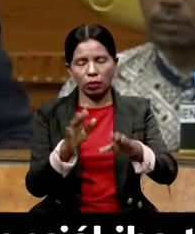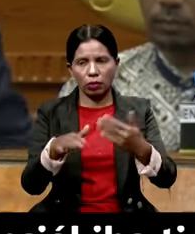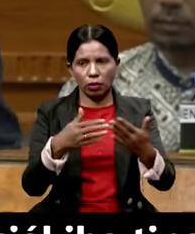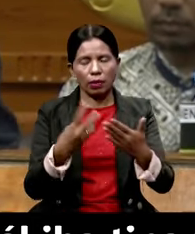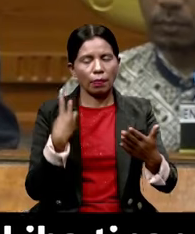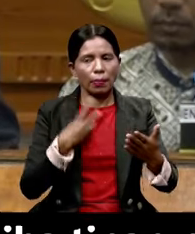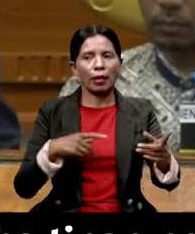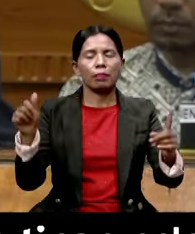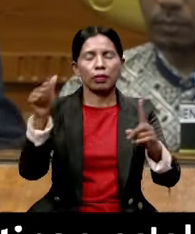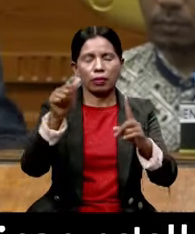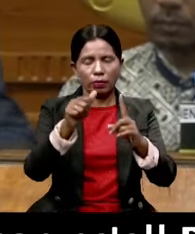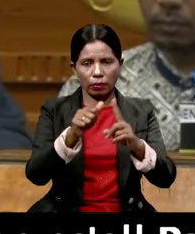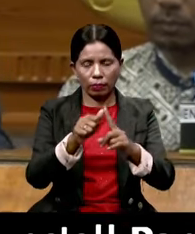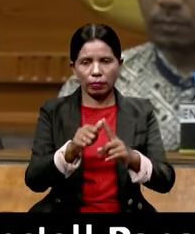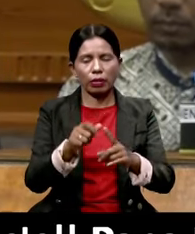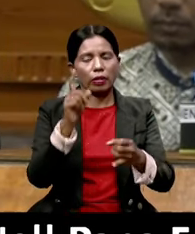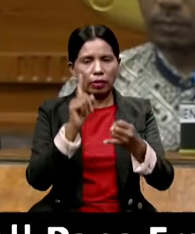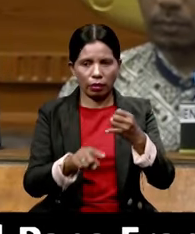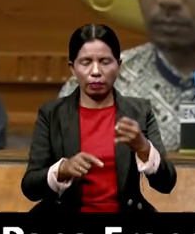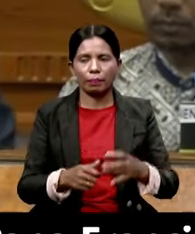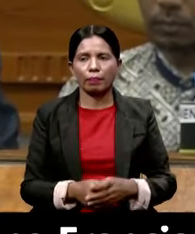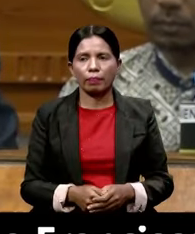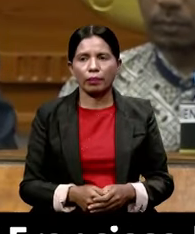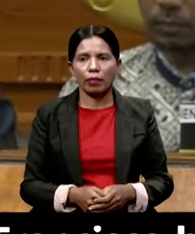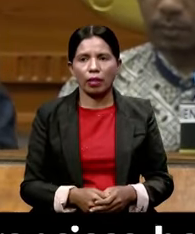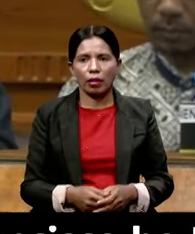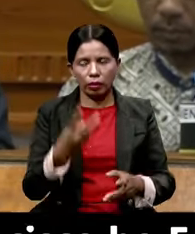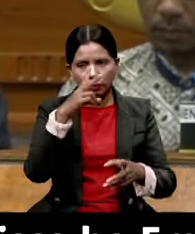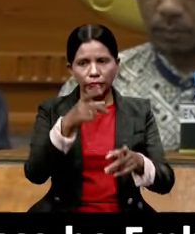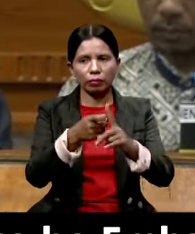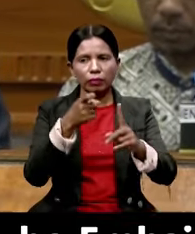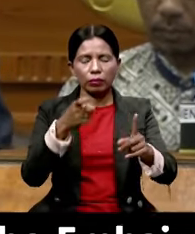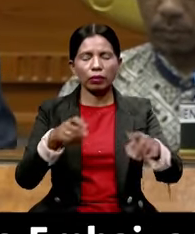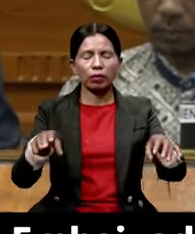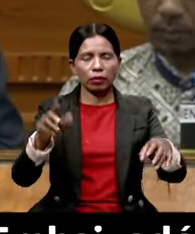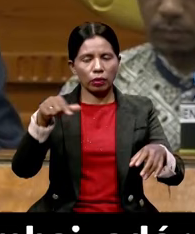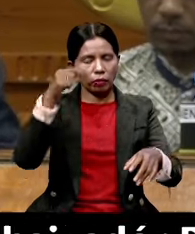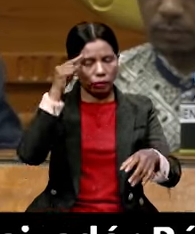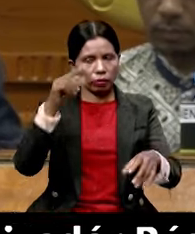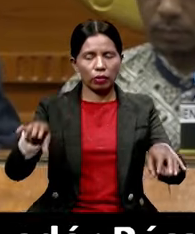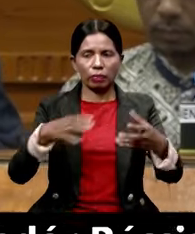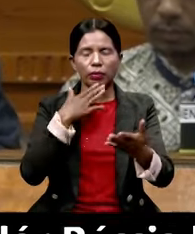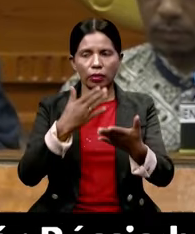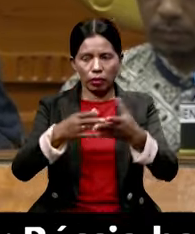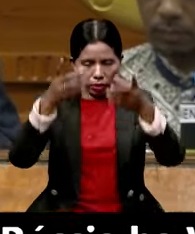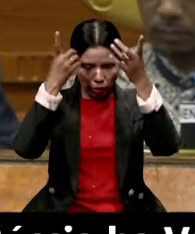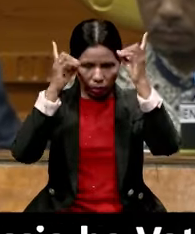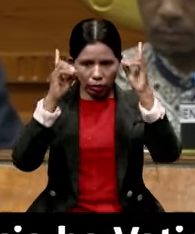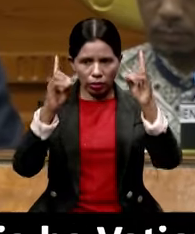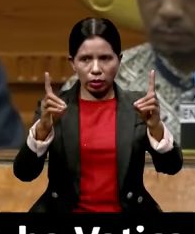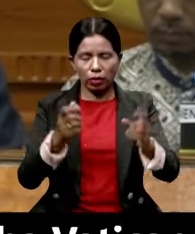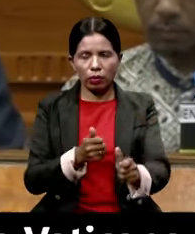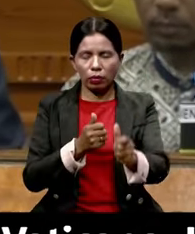amitou e a conclusão final. Né? A tu harei se parte boa governação, né? A tu decisão, evicção, né?